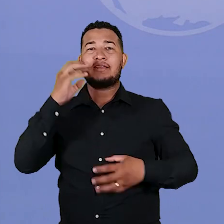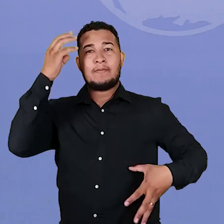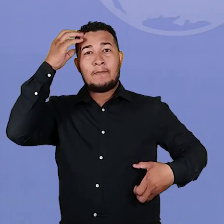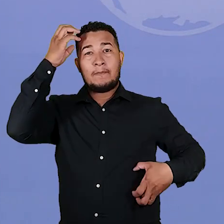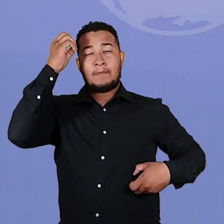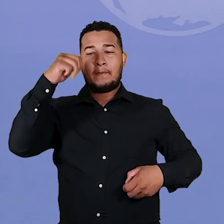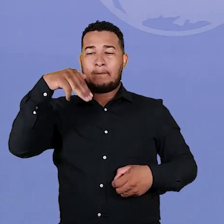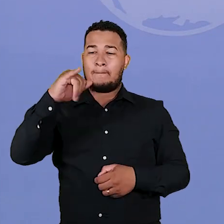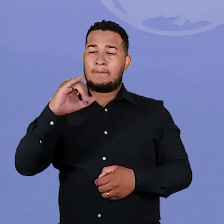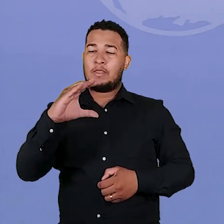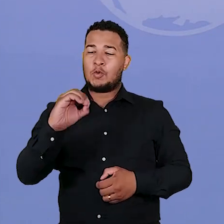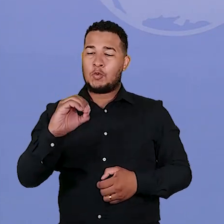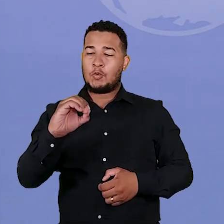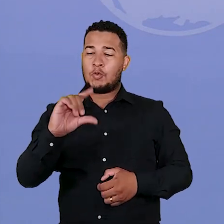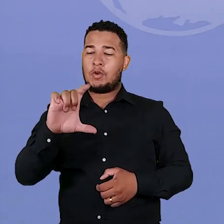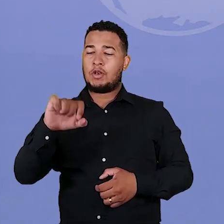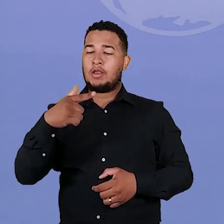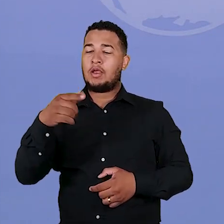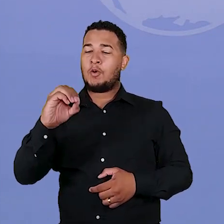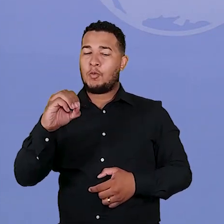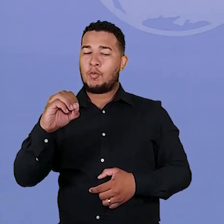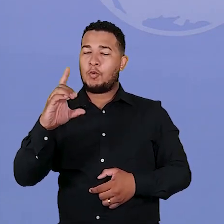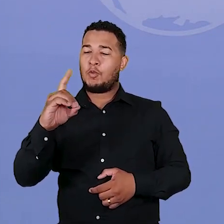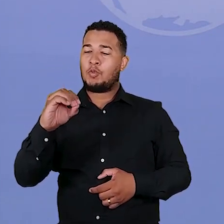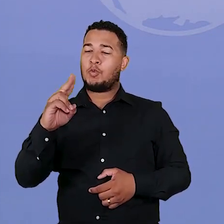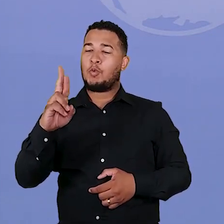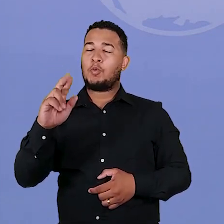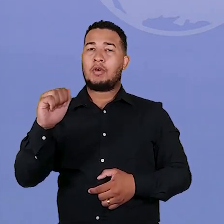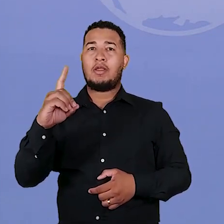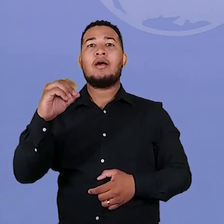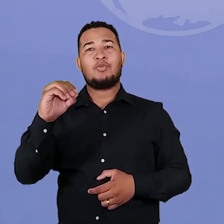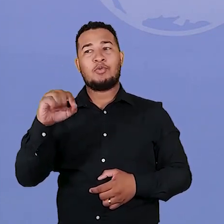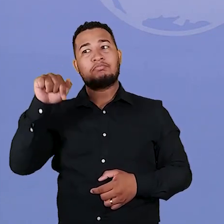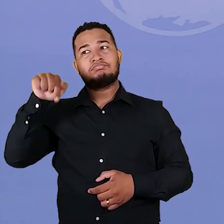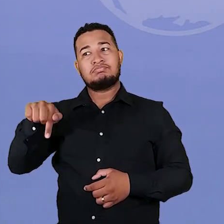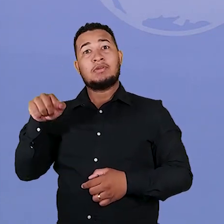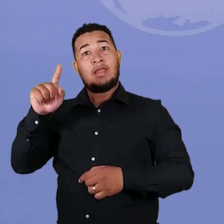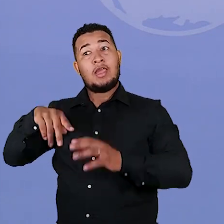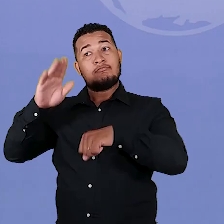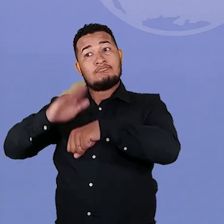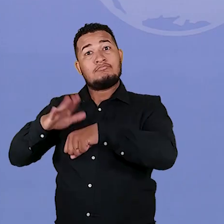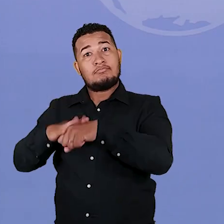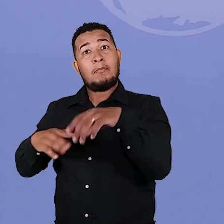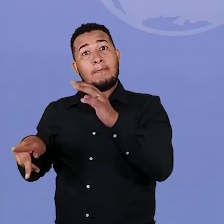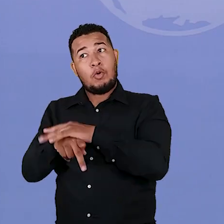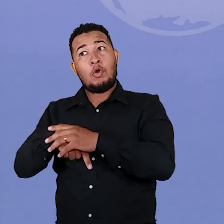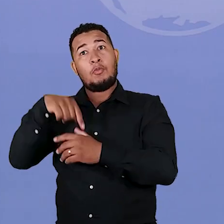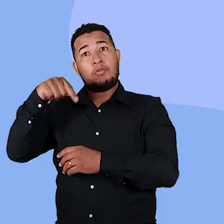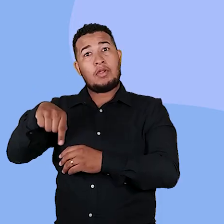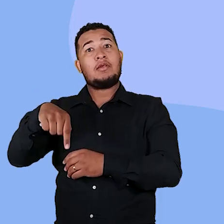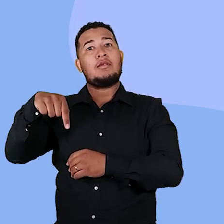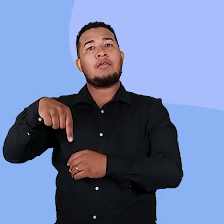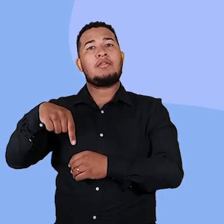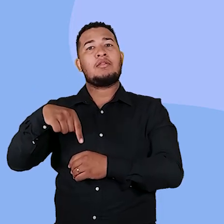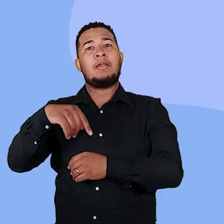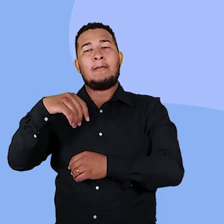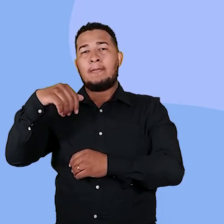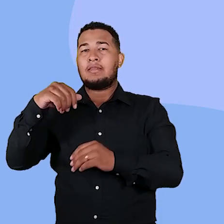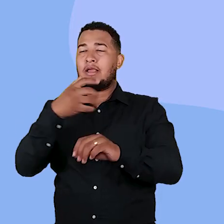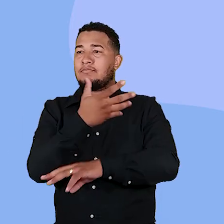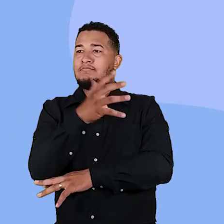foi originada, tá? Eu coloquei como exemplo ali um mico-leão dourado. Ele é da Mata Atlântica. Ele foi originado na Mata Atlântica,